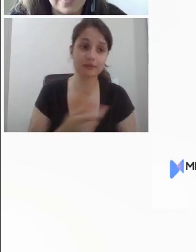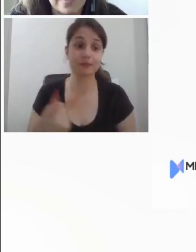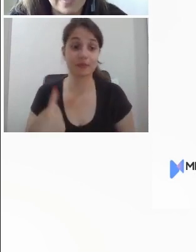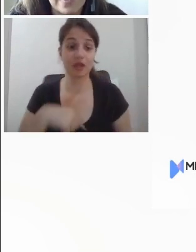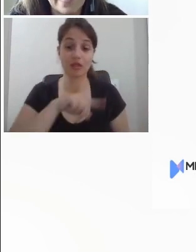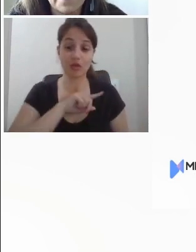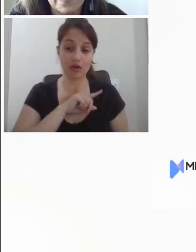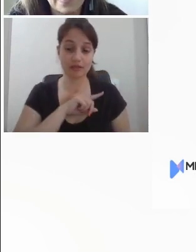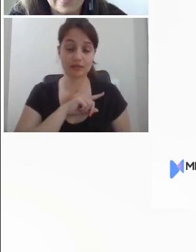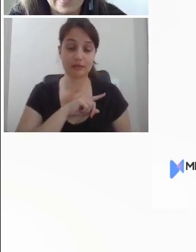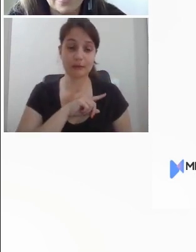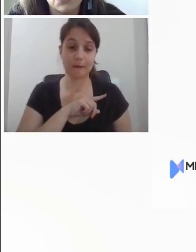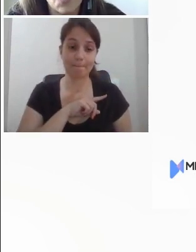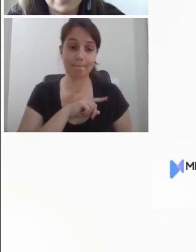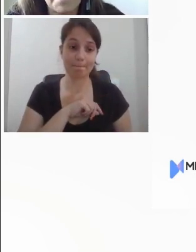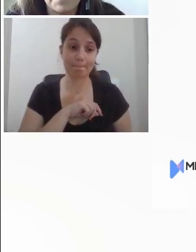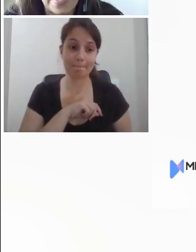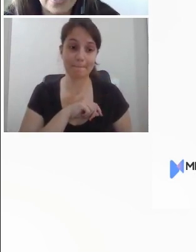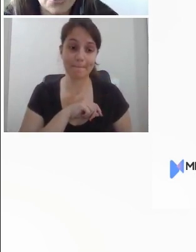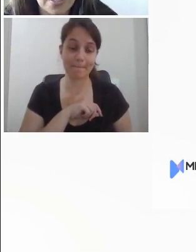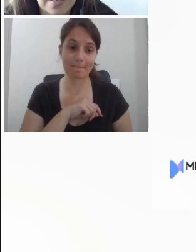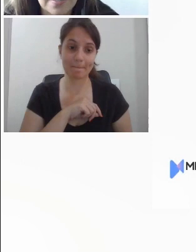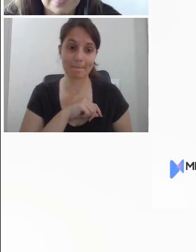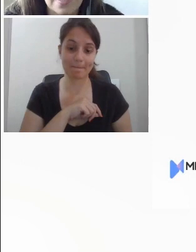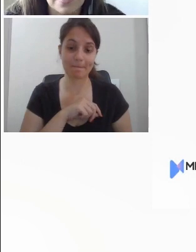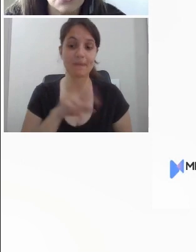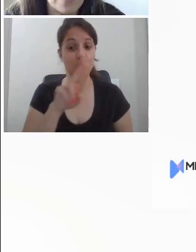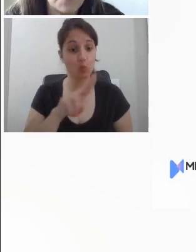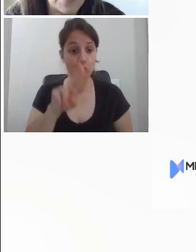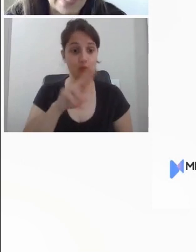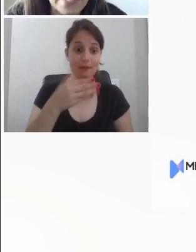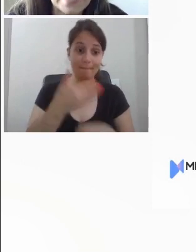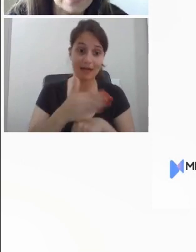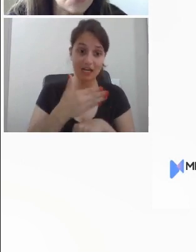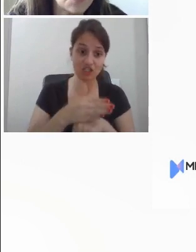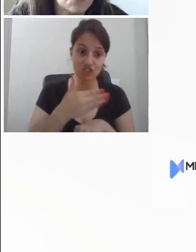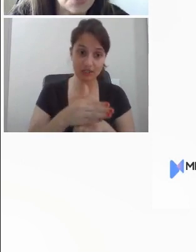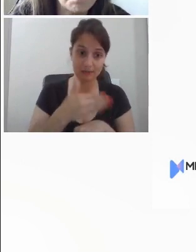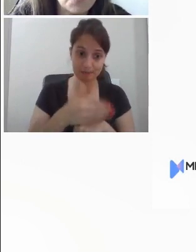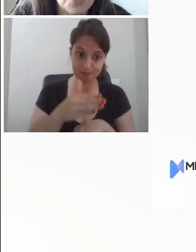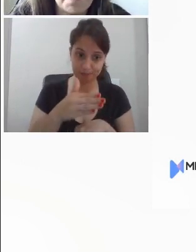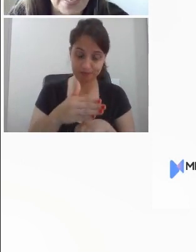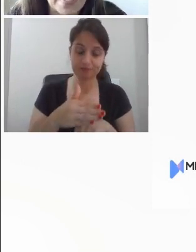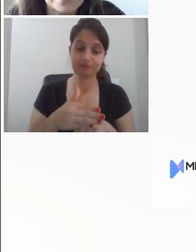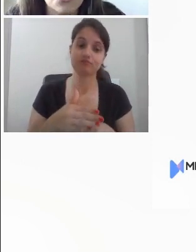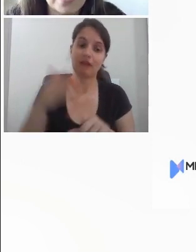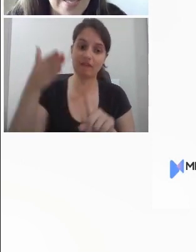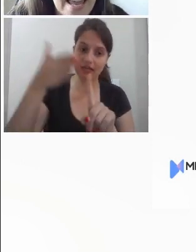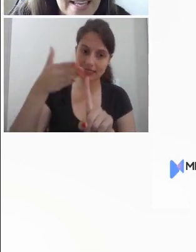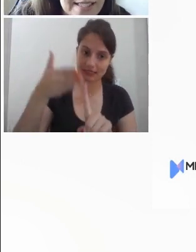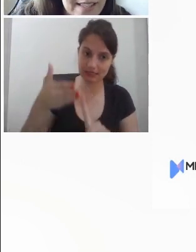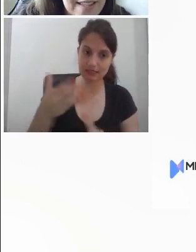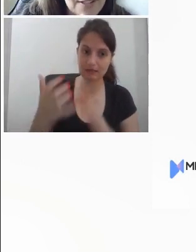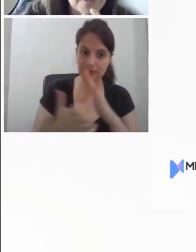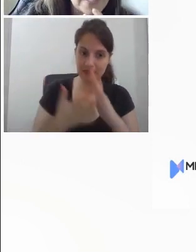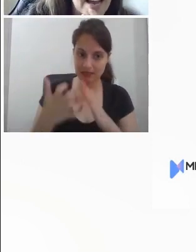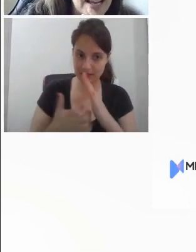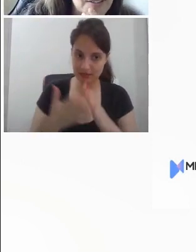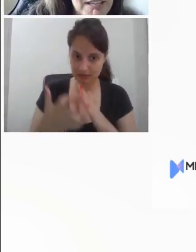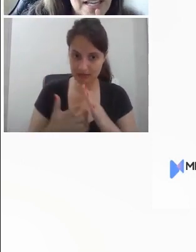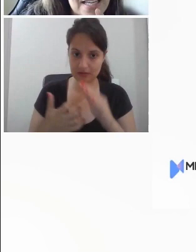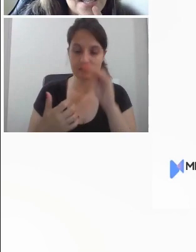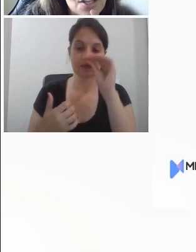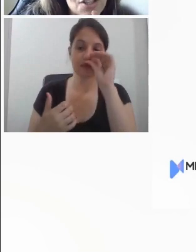né Eh adota práticas de referência de de de empresas de cases que tem no